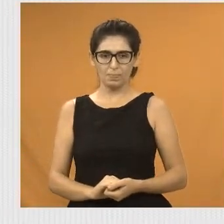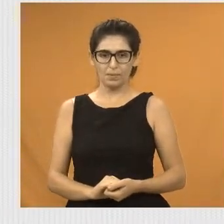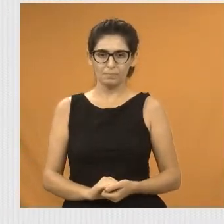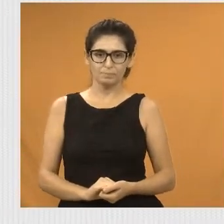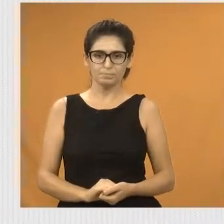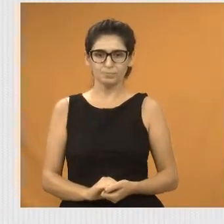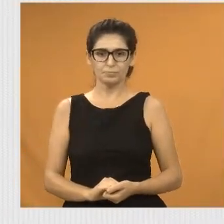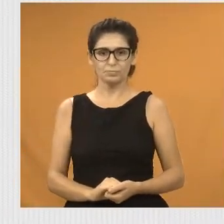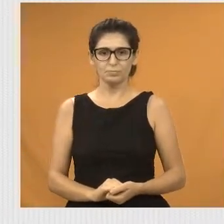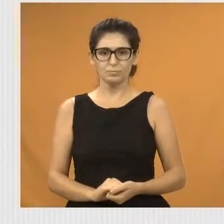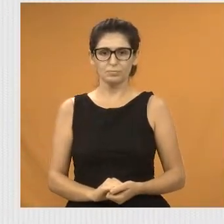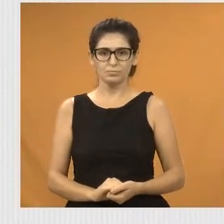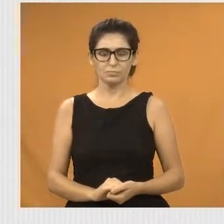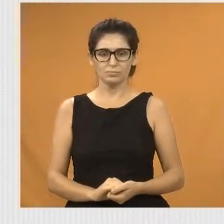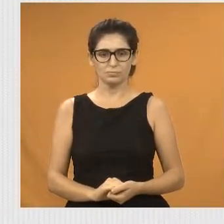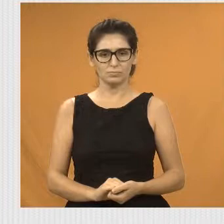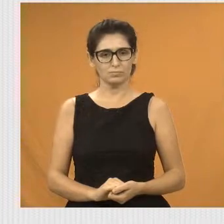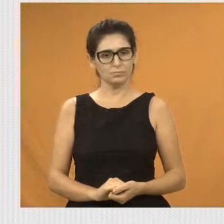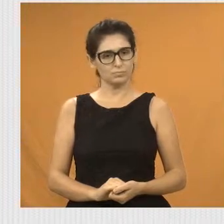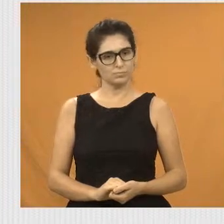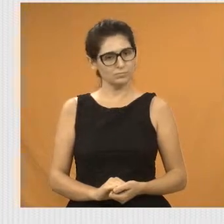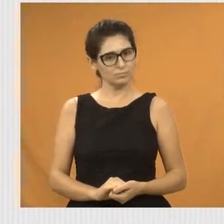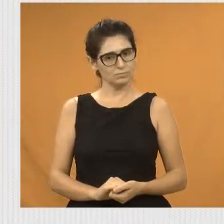Ficou ruim esse sistema da câmera aí, hein?